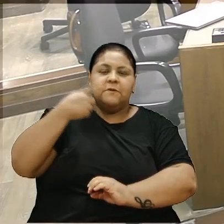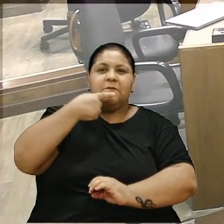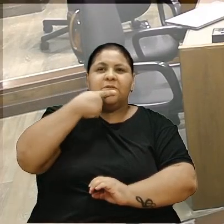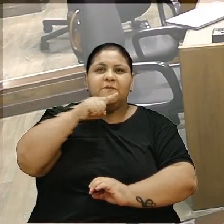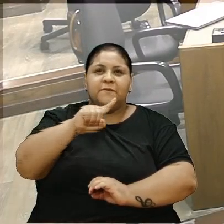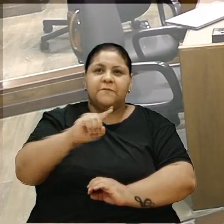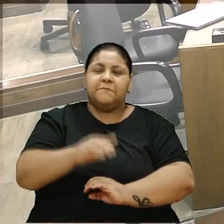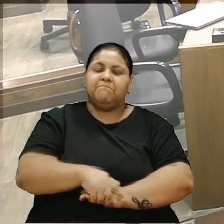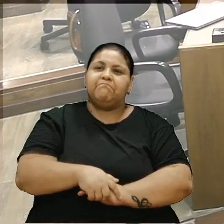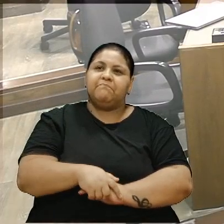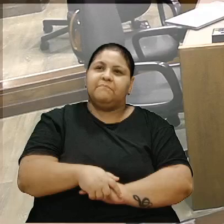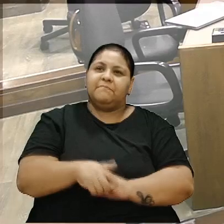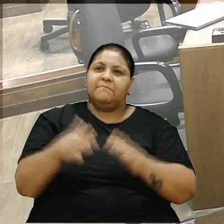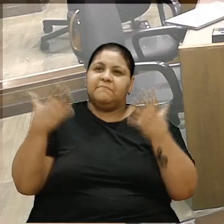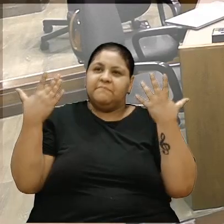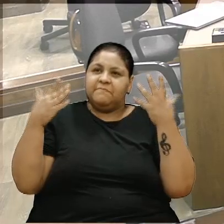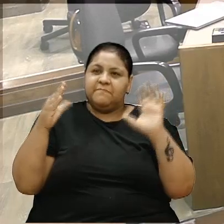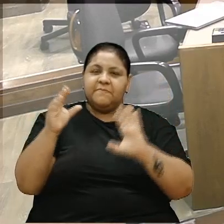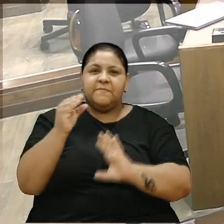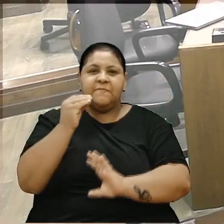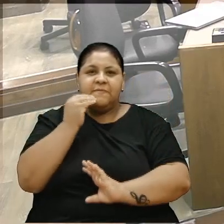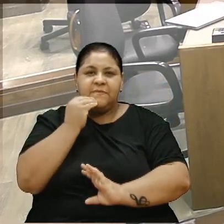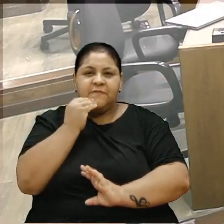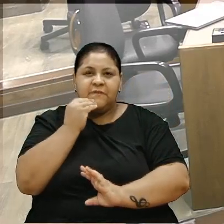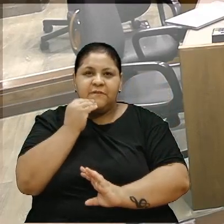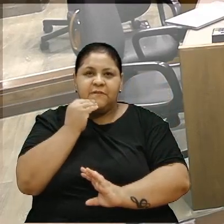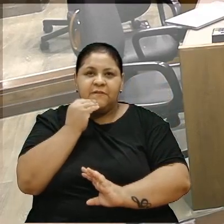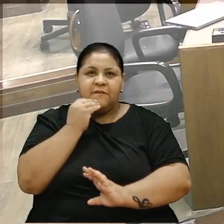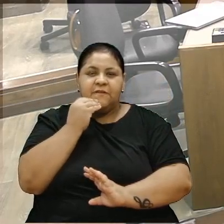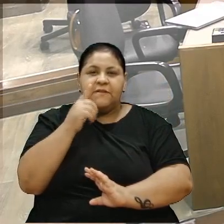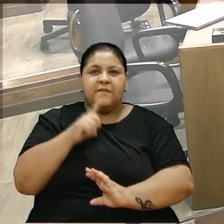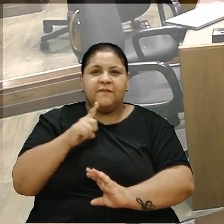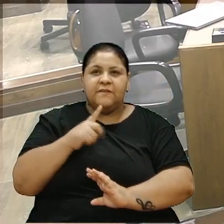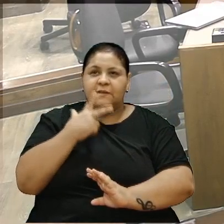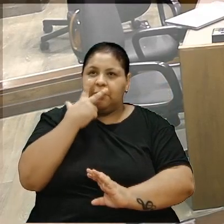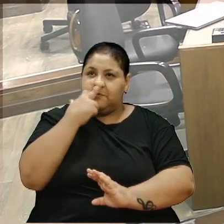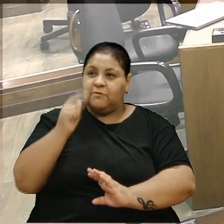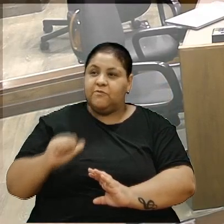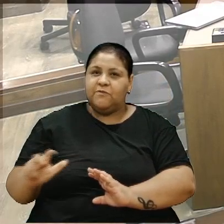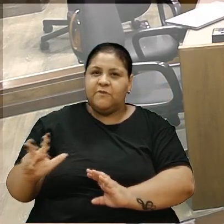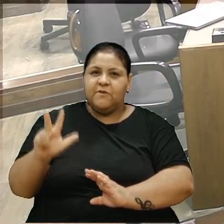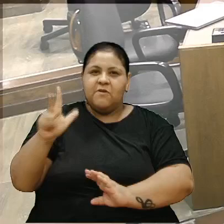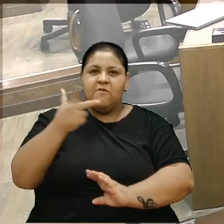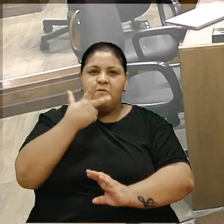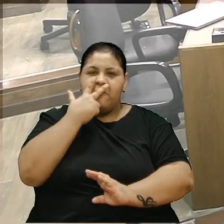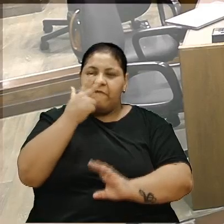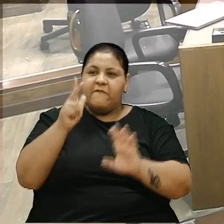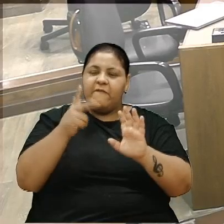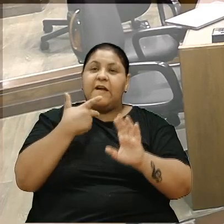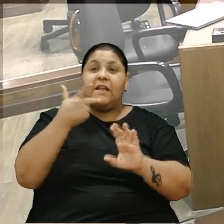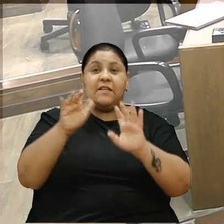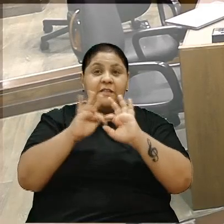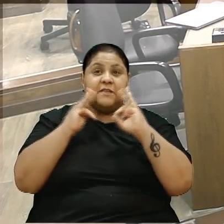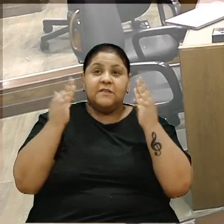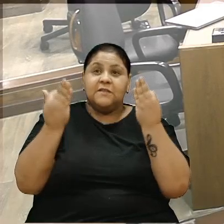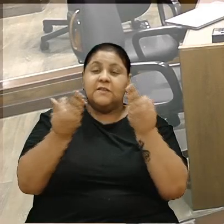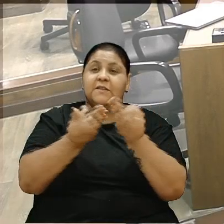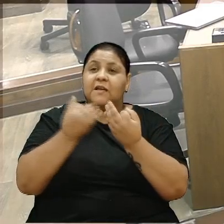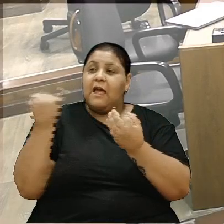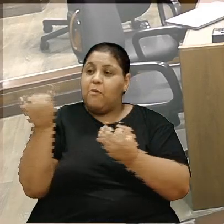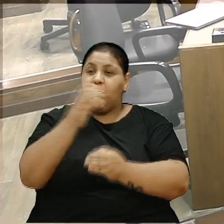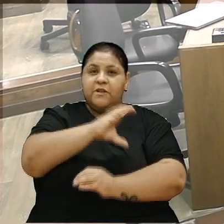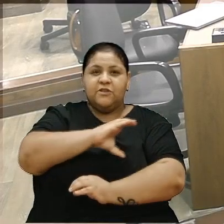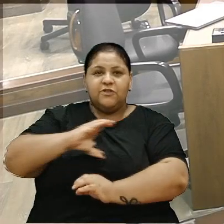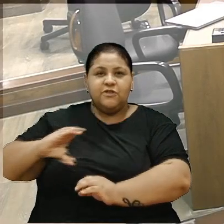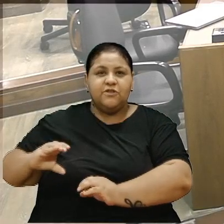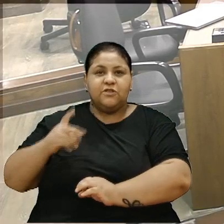favor. Lhe parabenizar e aproveitar e dizer que a gente comunga dos mesmos valores, né? Eu estou falando sobre a questão da família, a importância do cristianismo na sua vida, né?